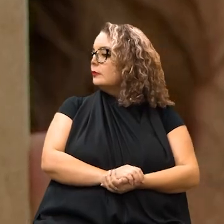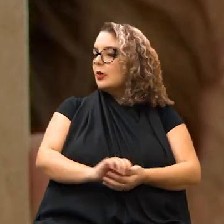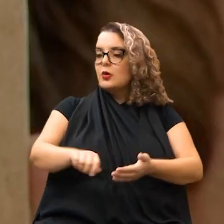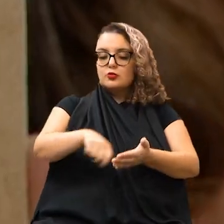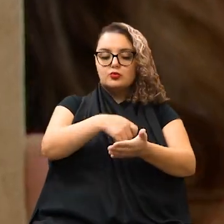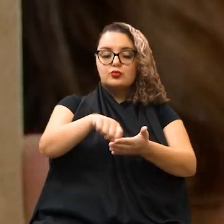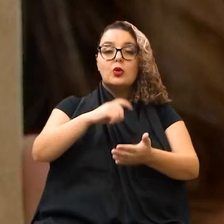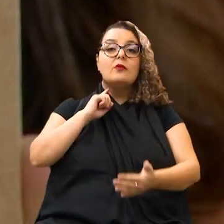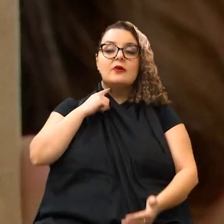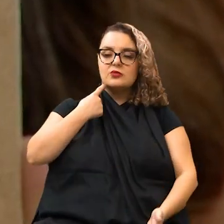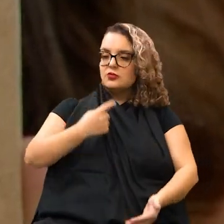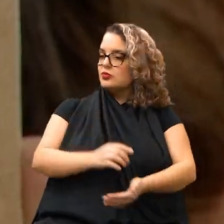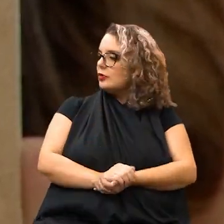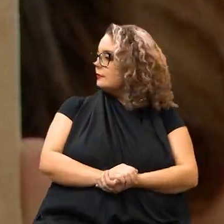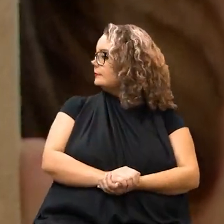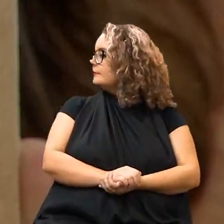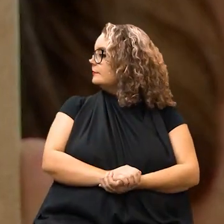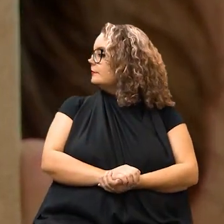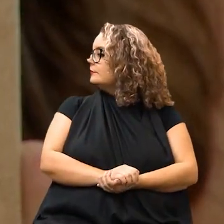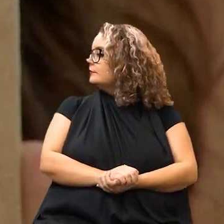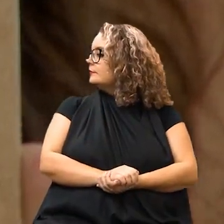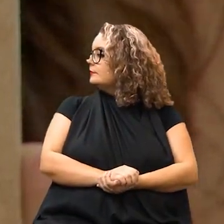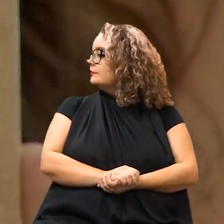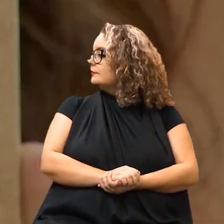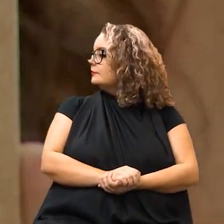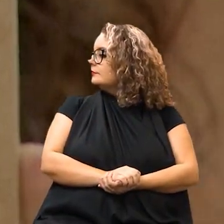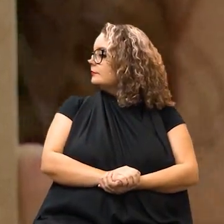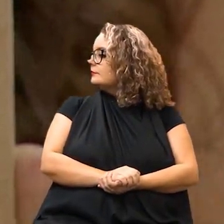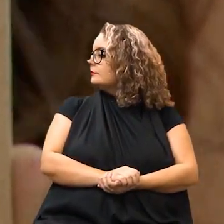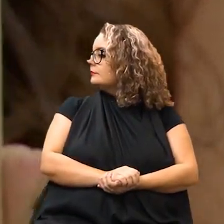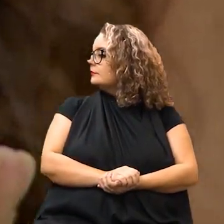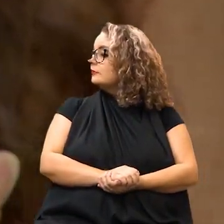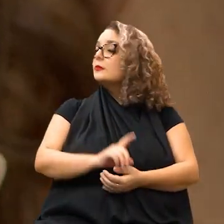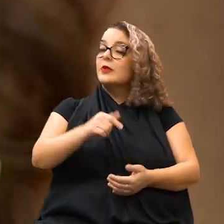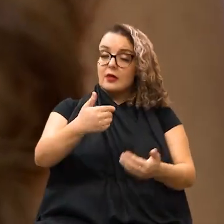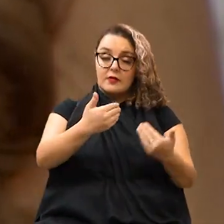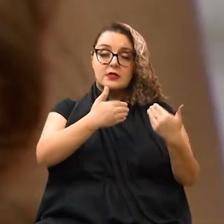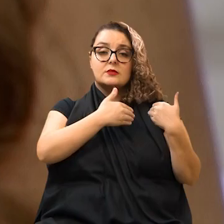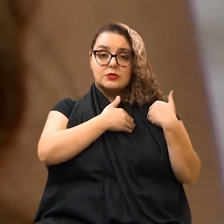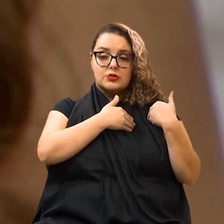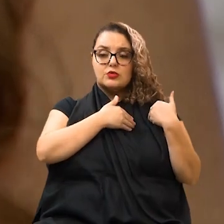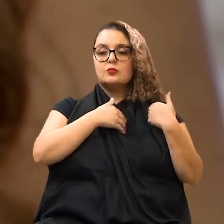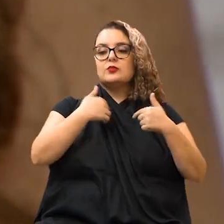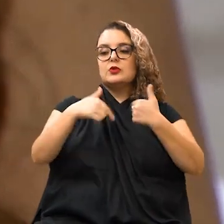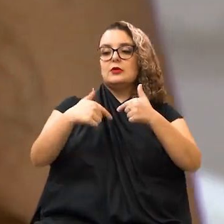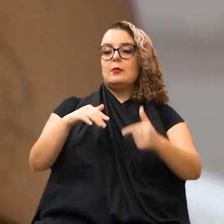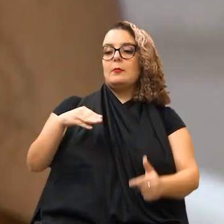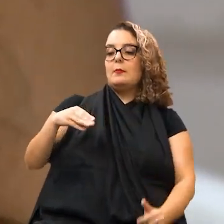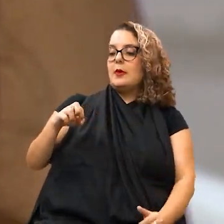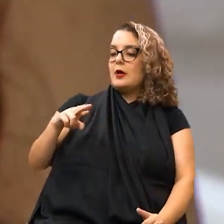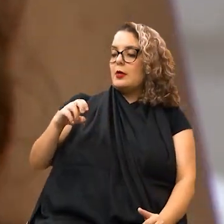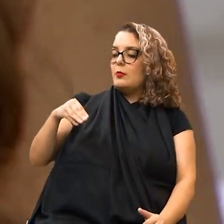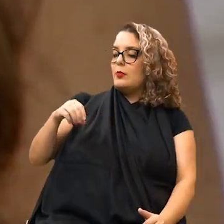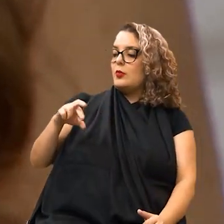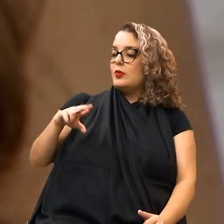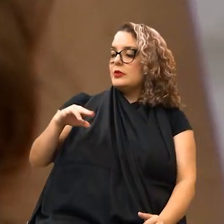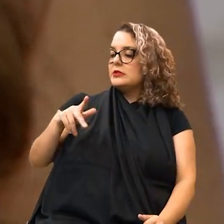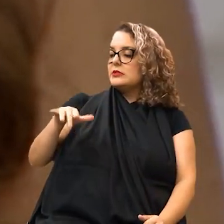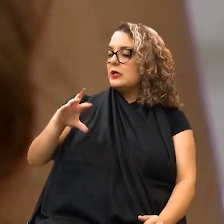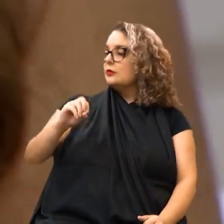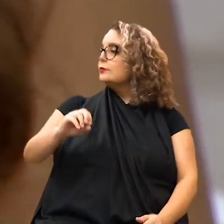vou manchar isso aqui. Então, agora é o rolinho que ele vai ser responsável de fazer o meu trabalho de